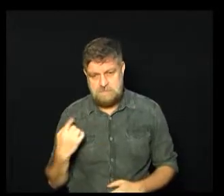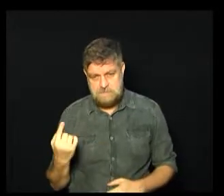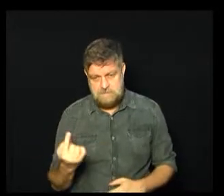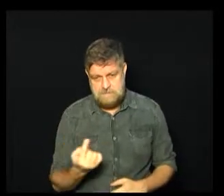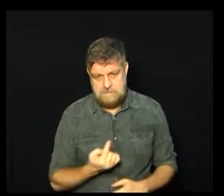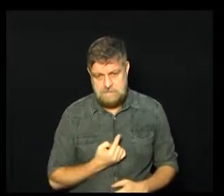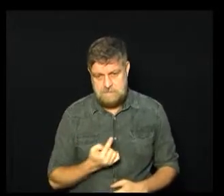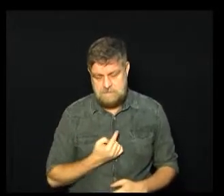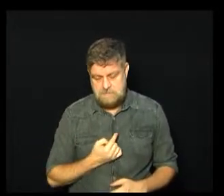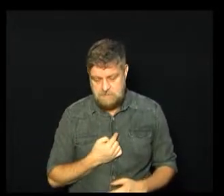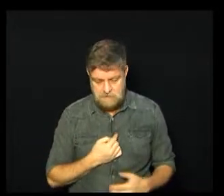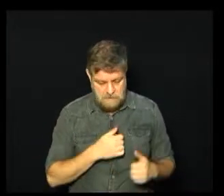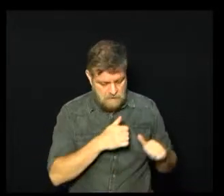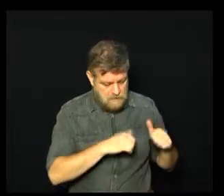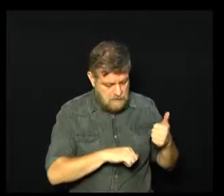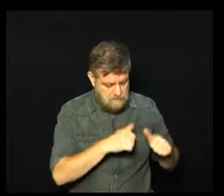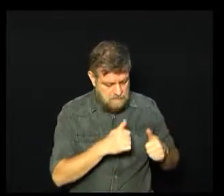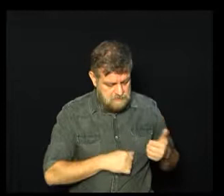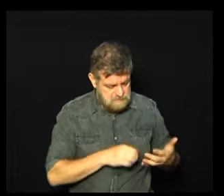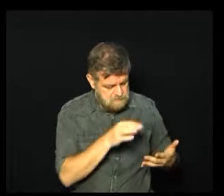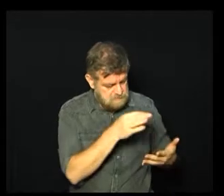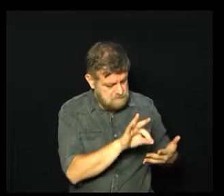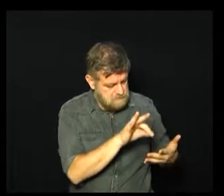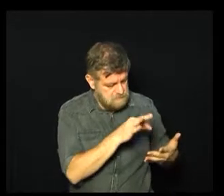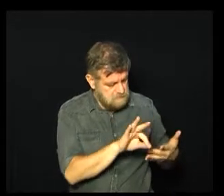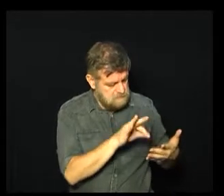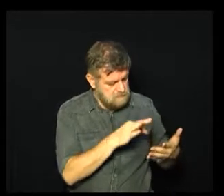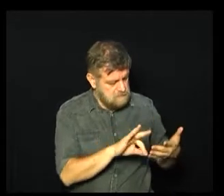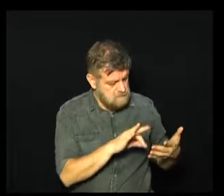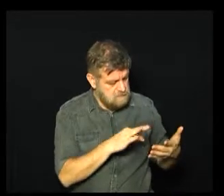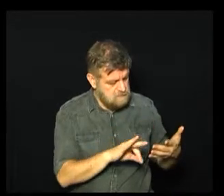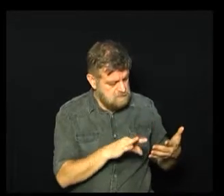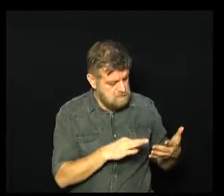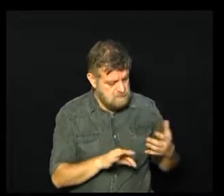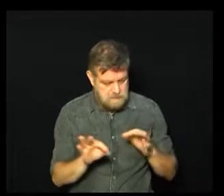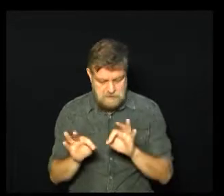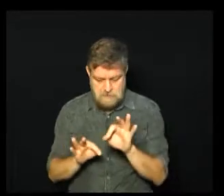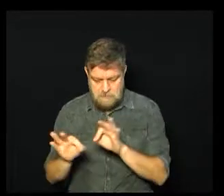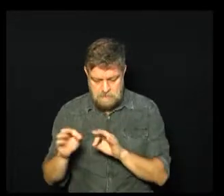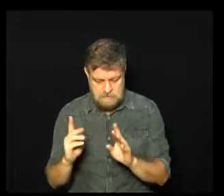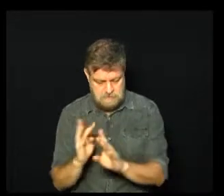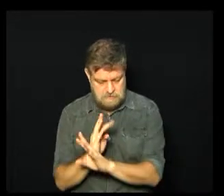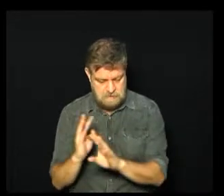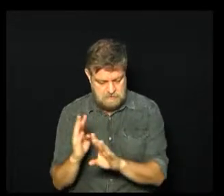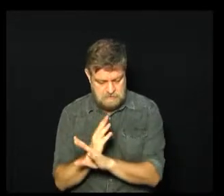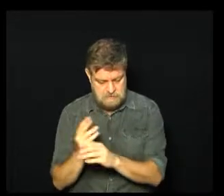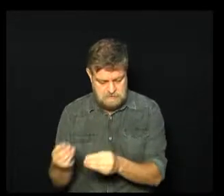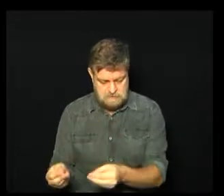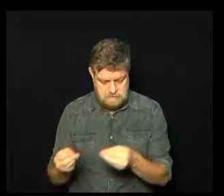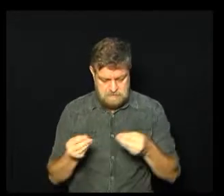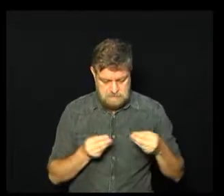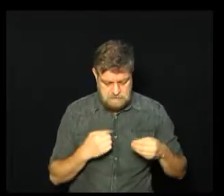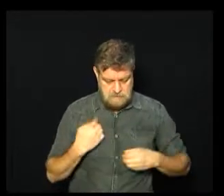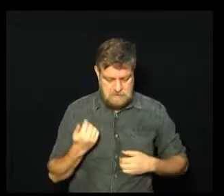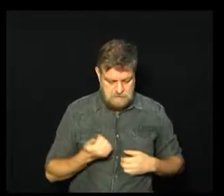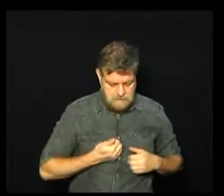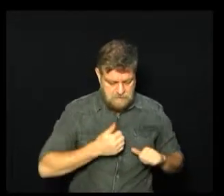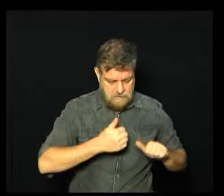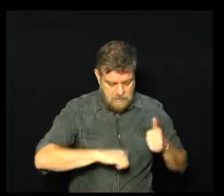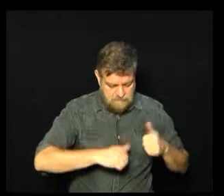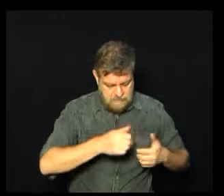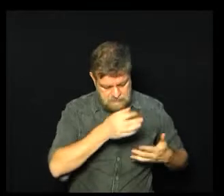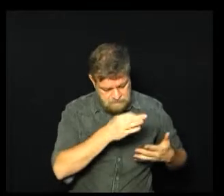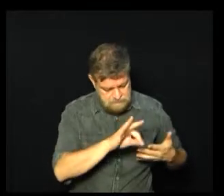na análise do ponto de vista da via, do projeto urbanístico. Então, é importante destacar isso. Um dos motivos pelos quais